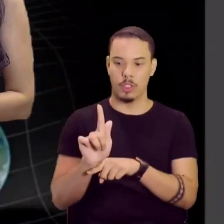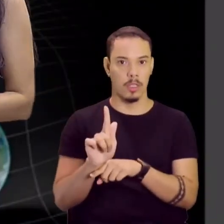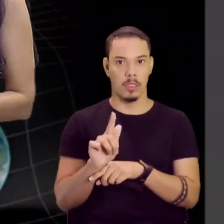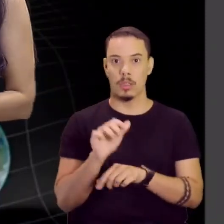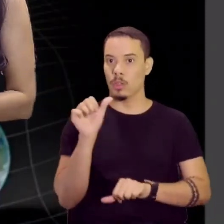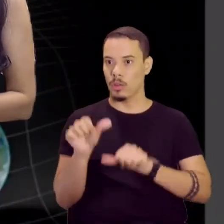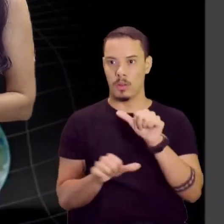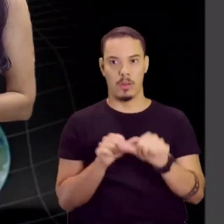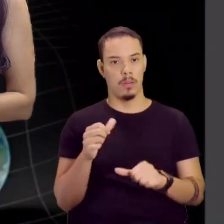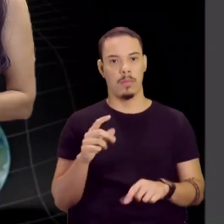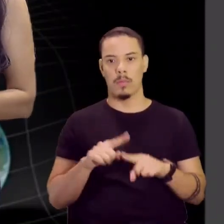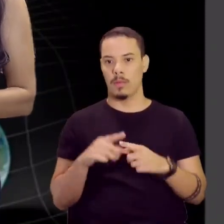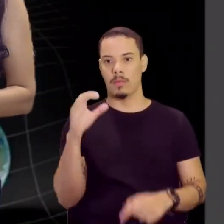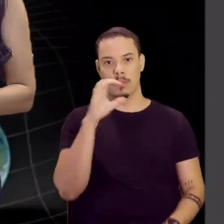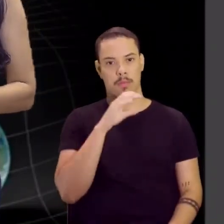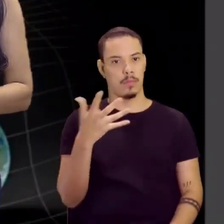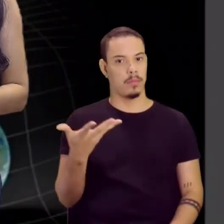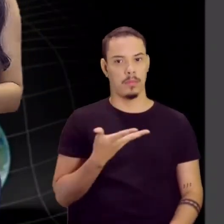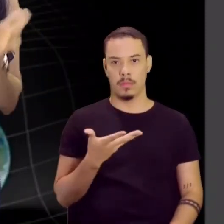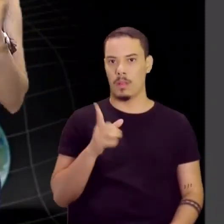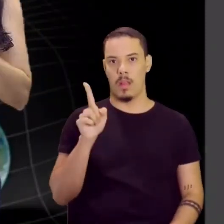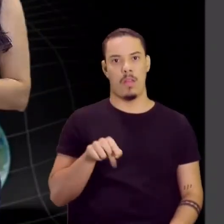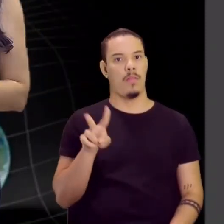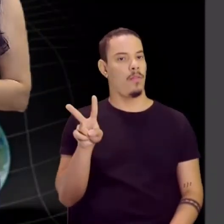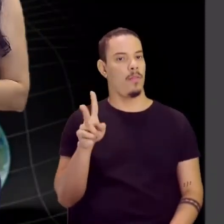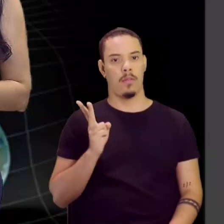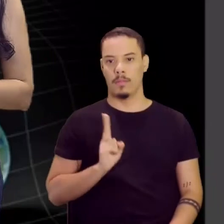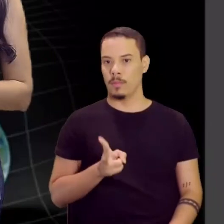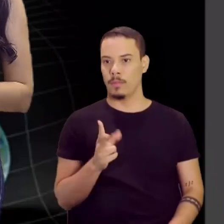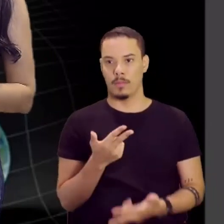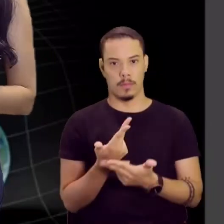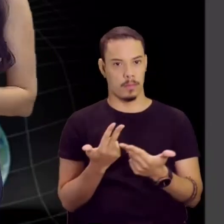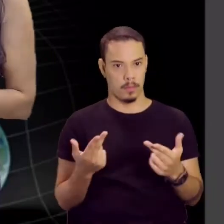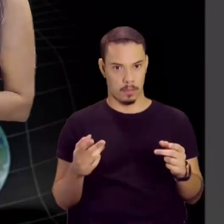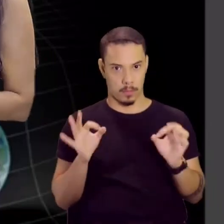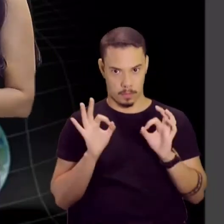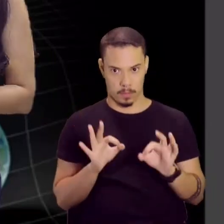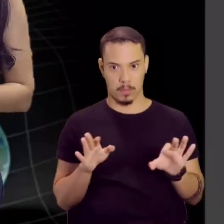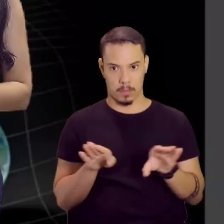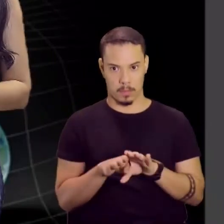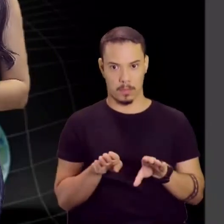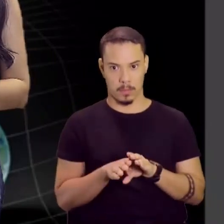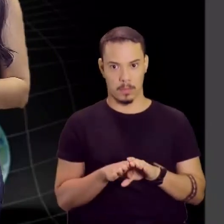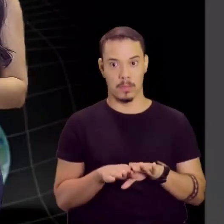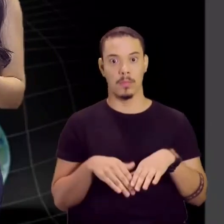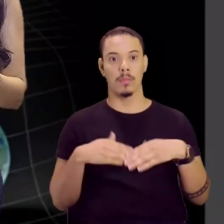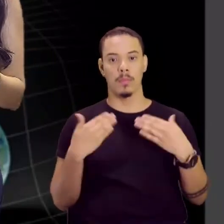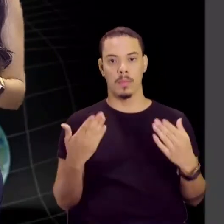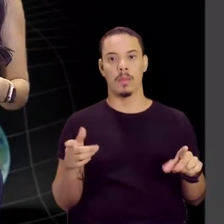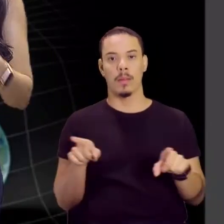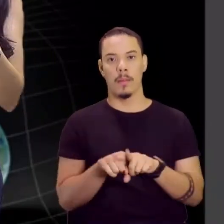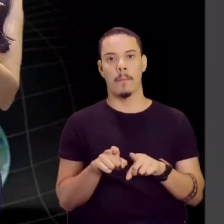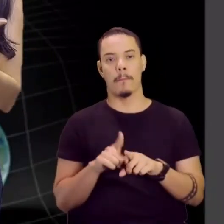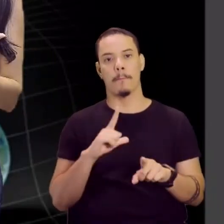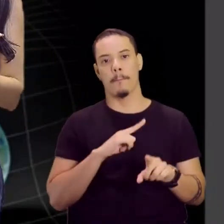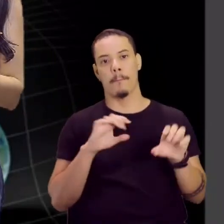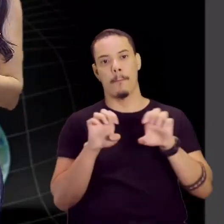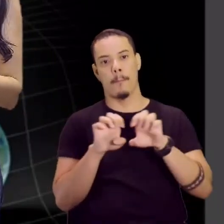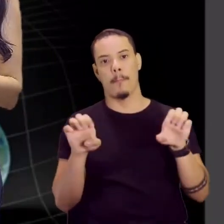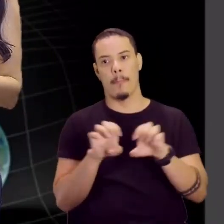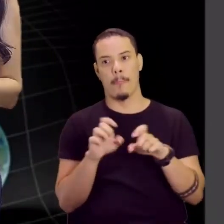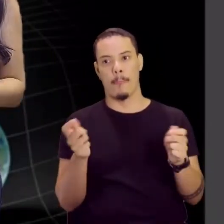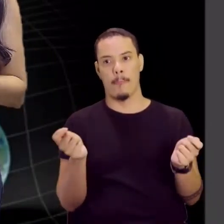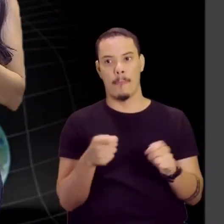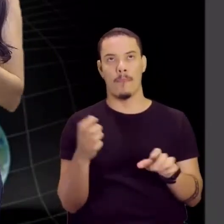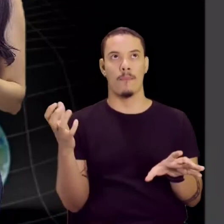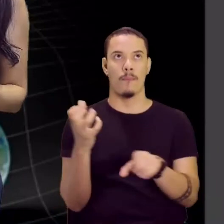trocar. Velocidade continua sendo V, né? Velocidade continua sendo V. Isso. Então a gente também vai ter equações para